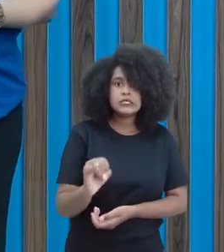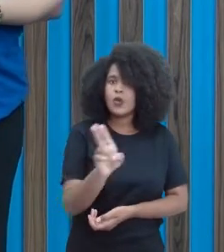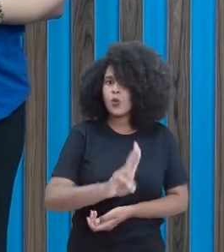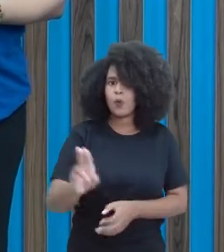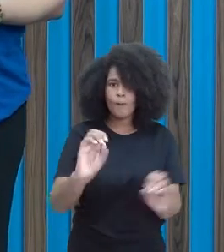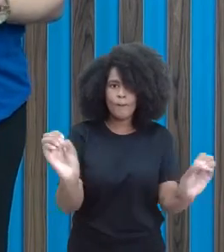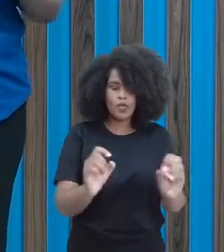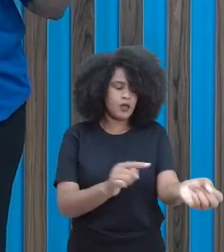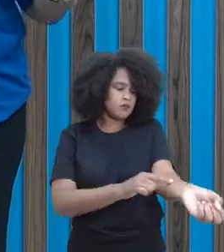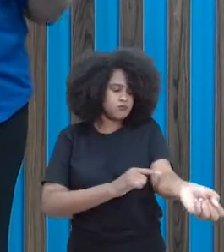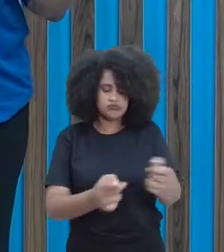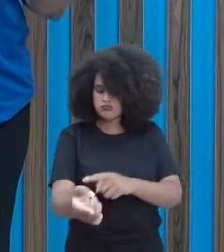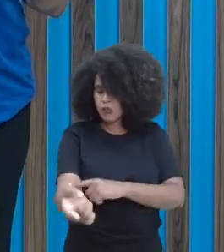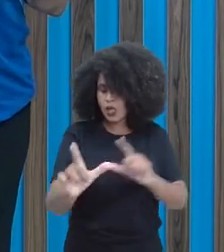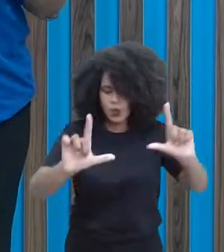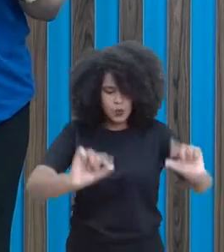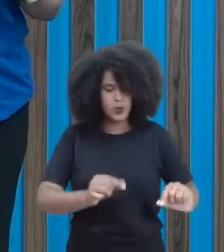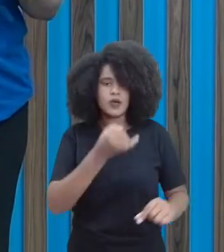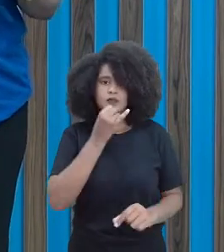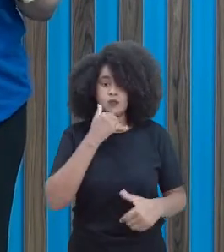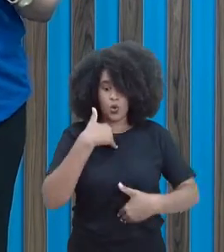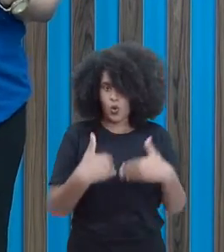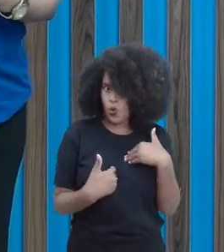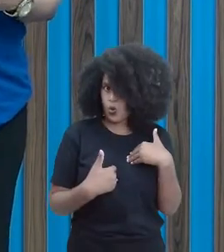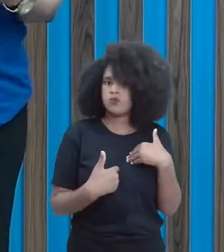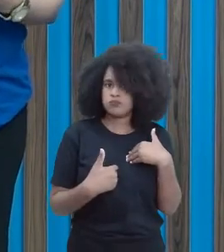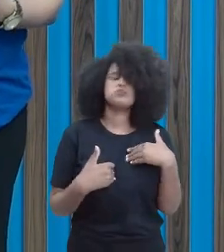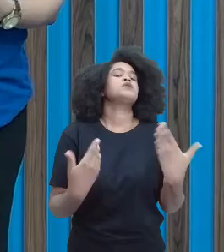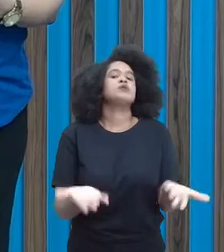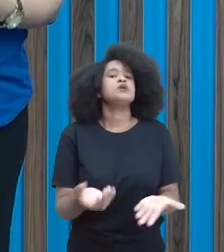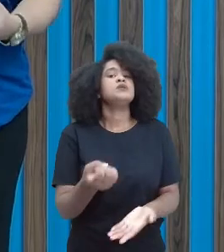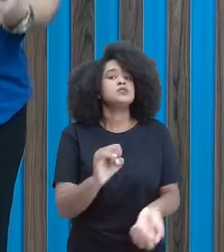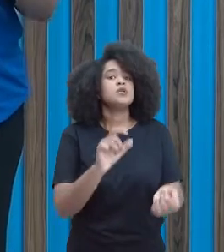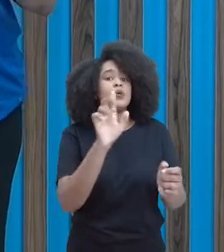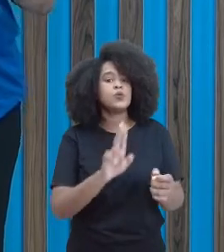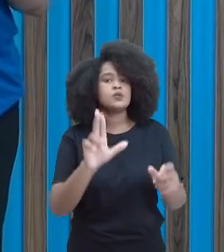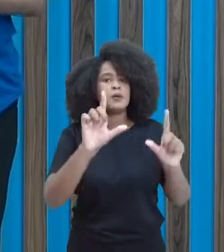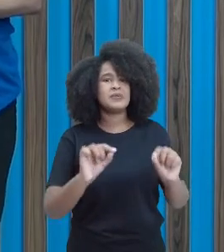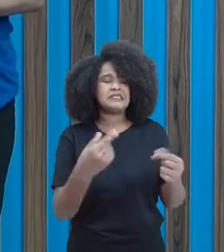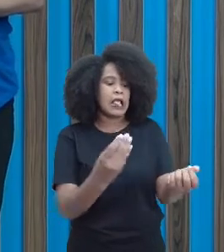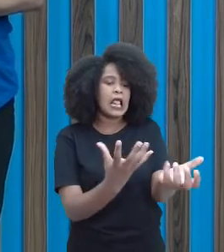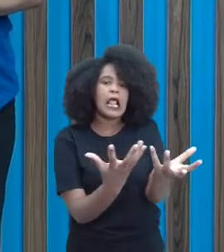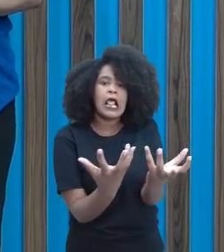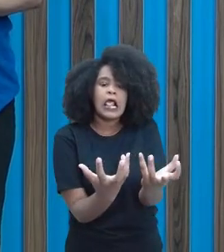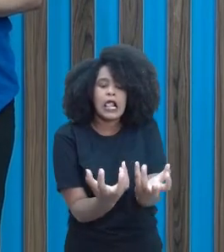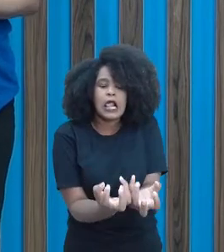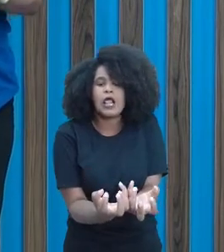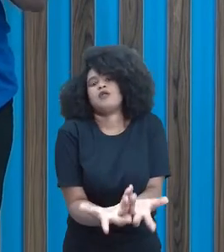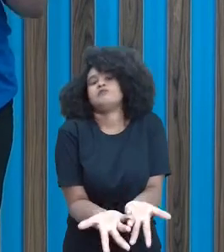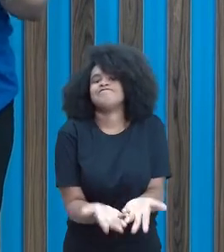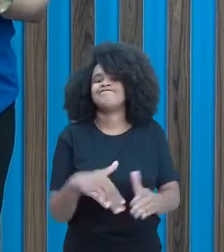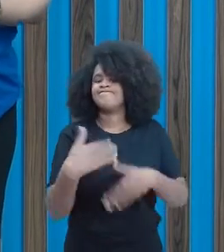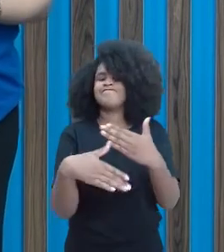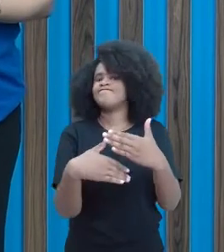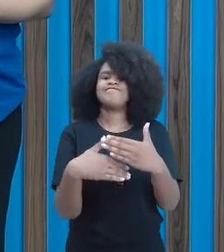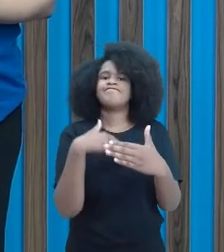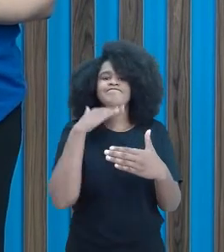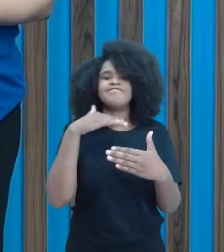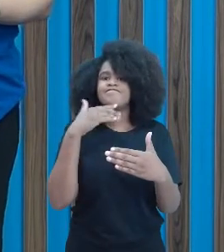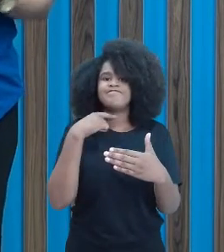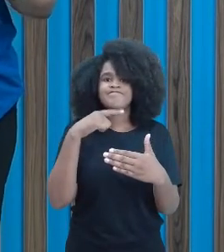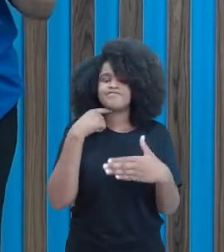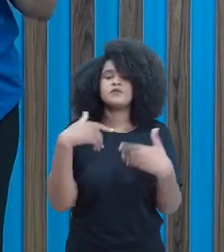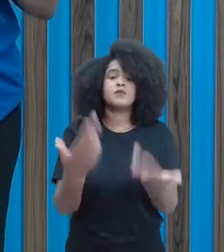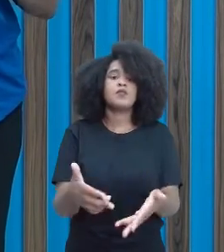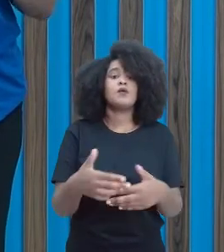que utilizassem menos do seu corpo, né, partes do corpo, tá? Que utilizassem menos, elas seriam menos desenvolvidas. Então, no caso das